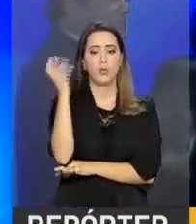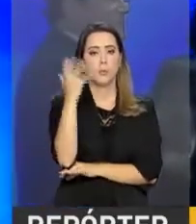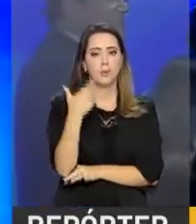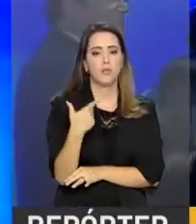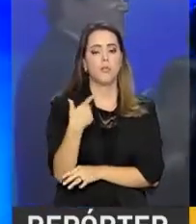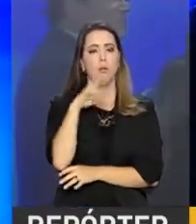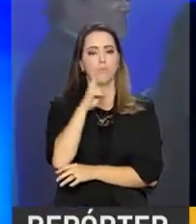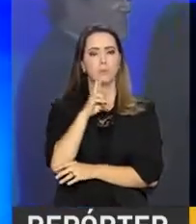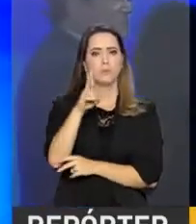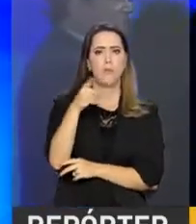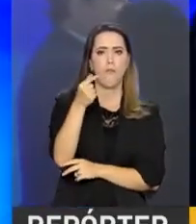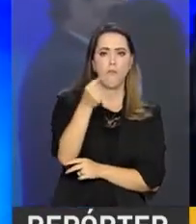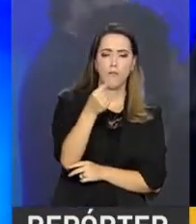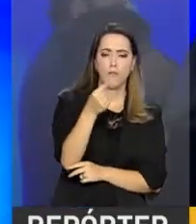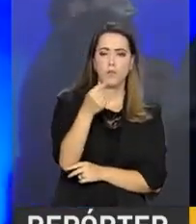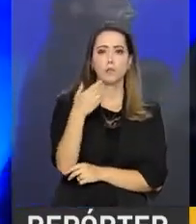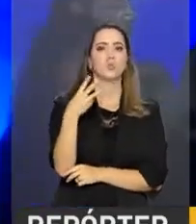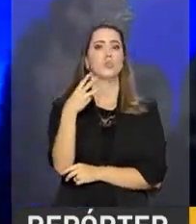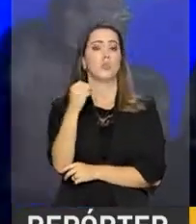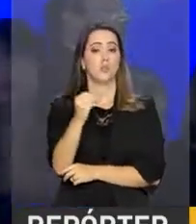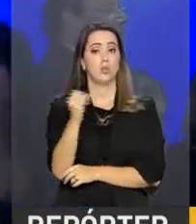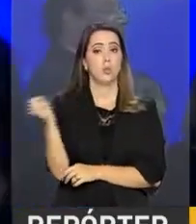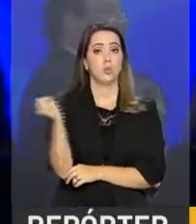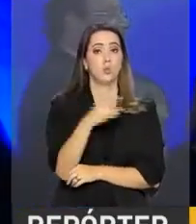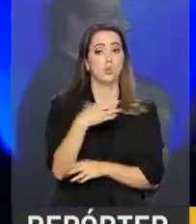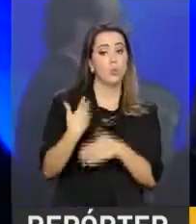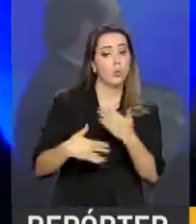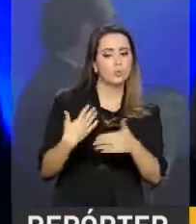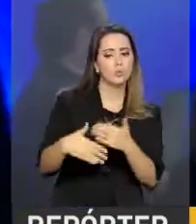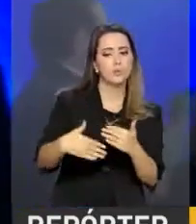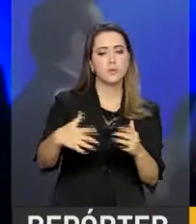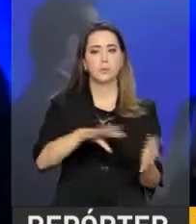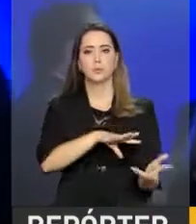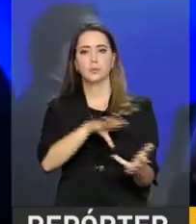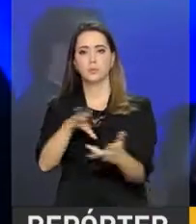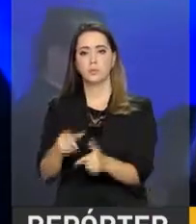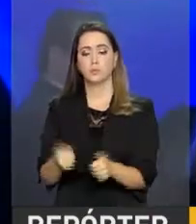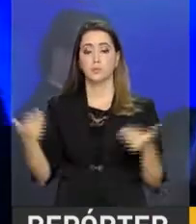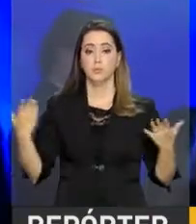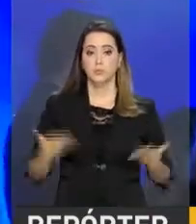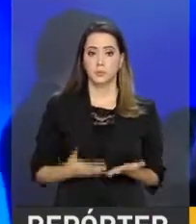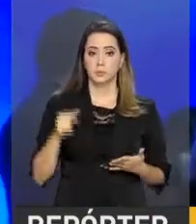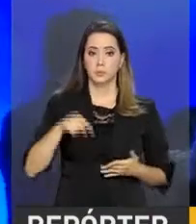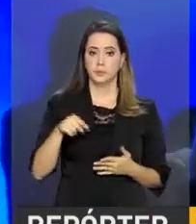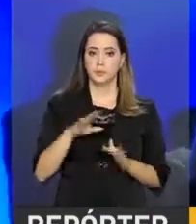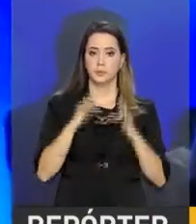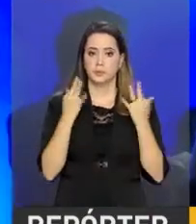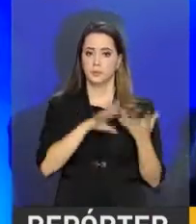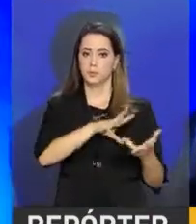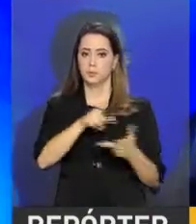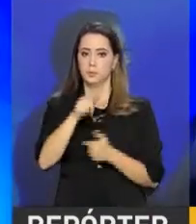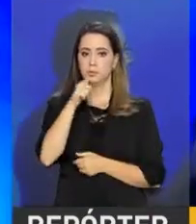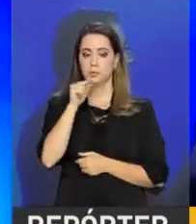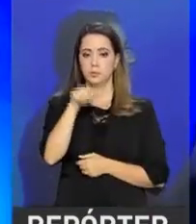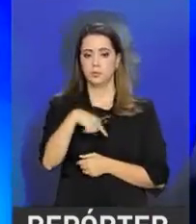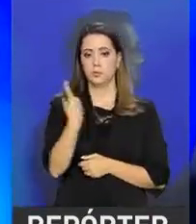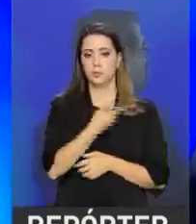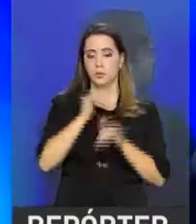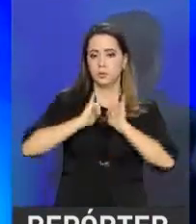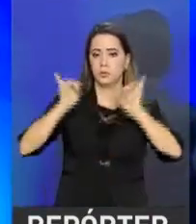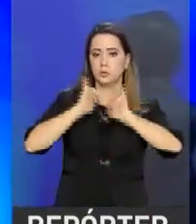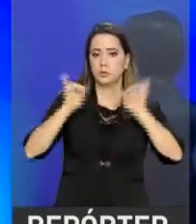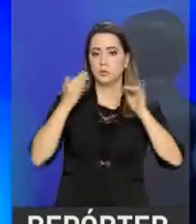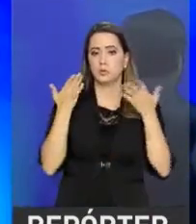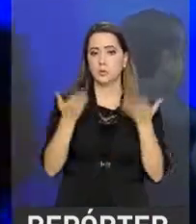2030, trabalhar um novo paradigma de desenvolvimento para o mundo. Hoje, aqui no Fórum Mundial da Água, nós estamos